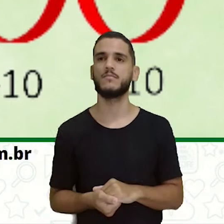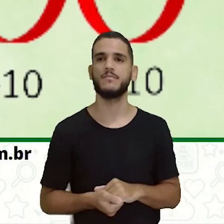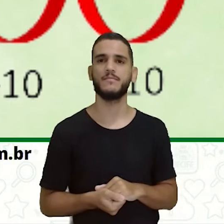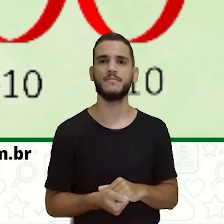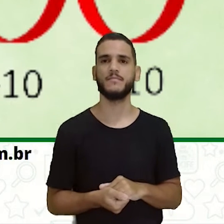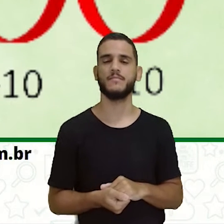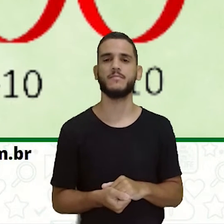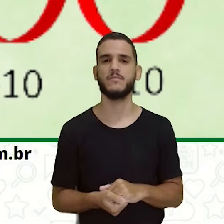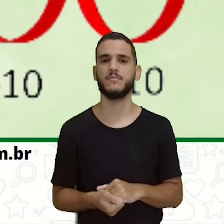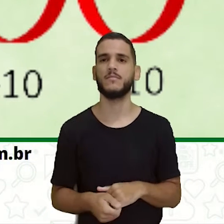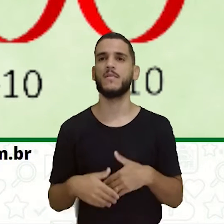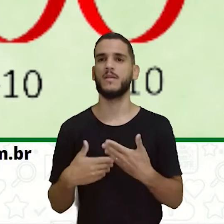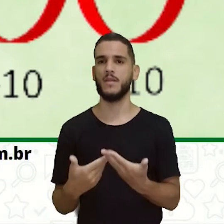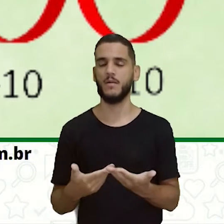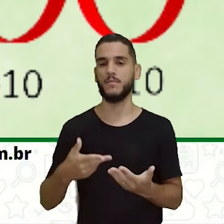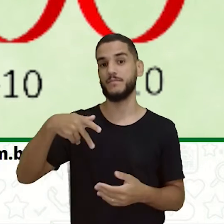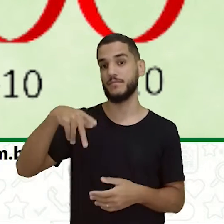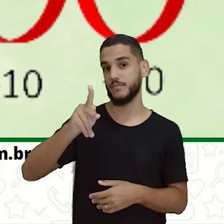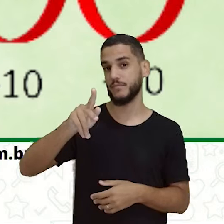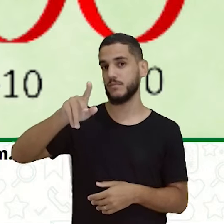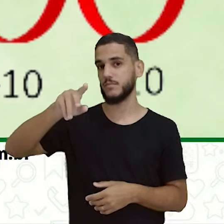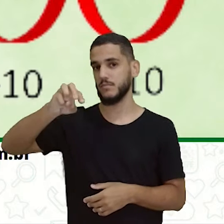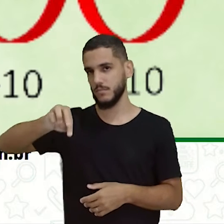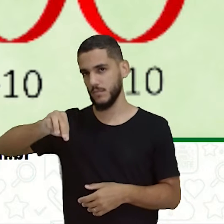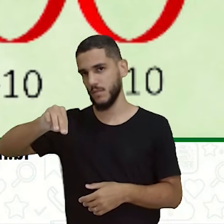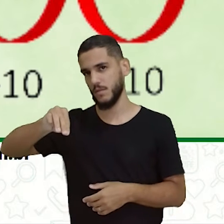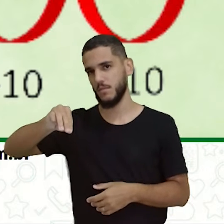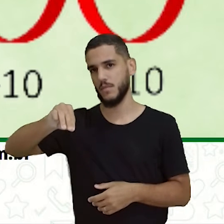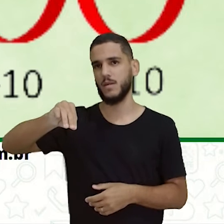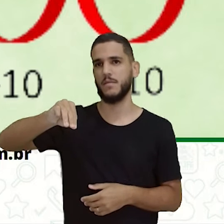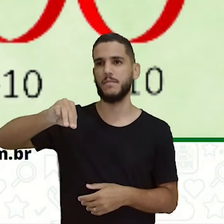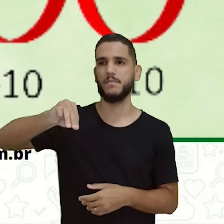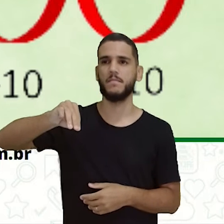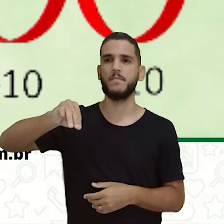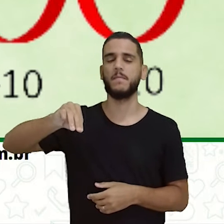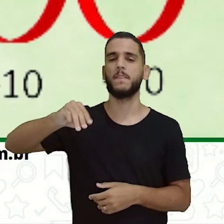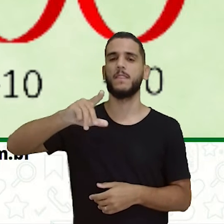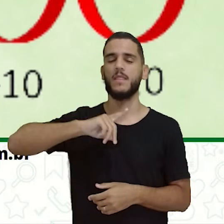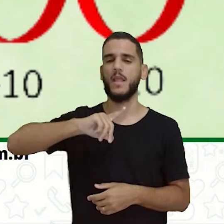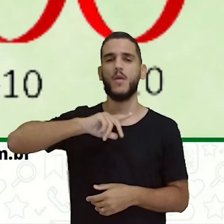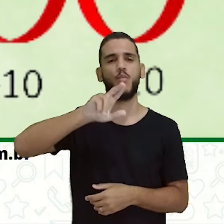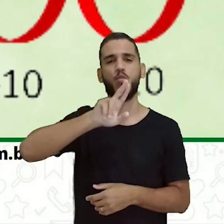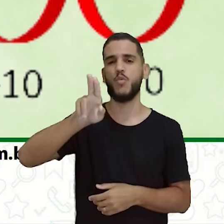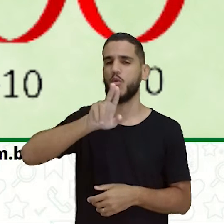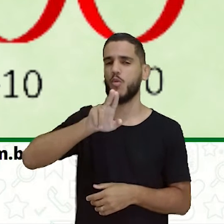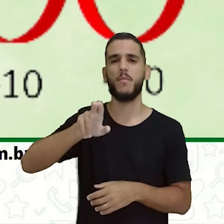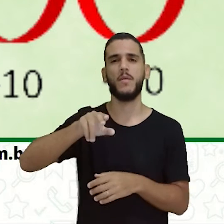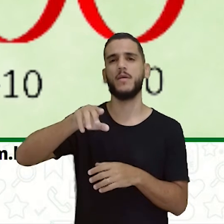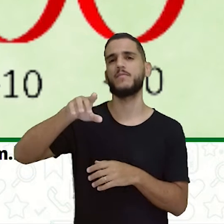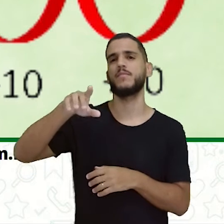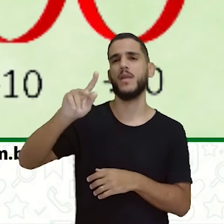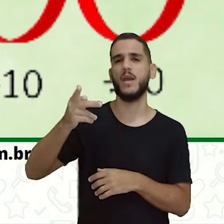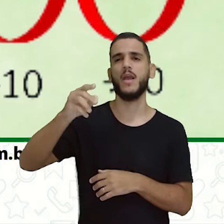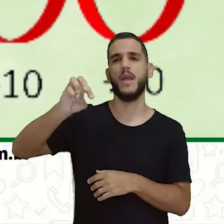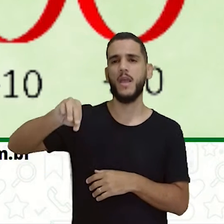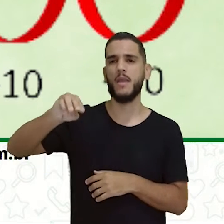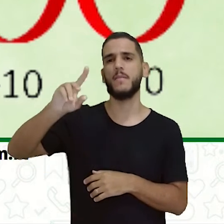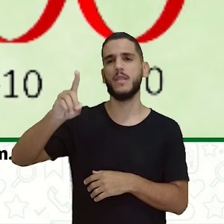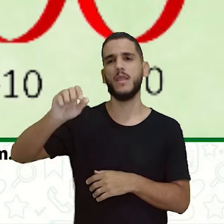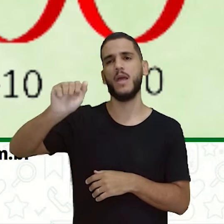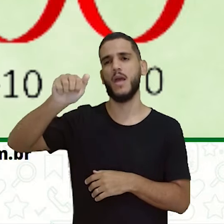Eu tenho ali quilômetro, hectômetro, né? Decâmetro, metro,